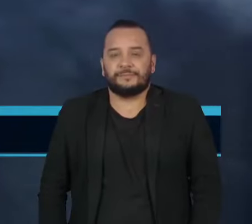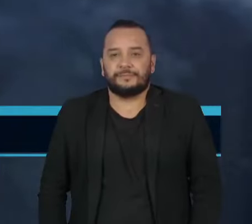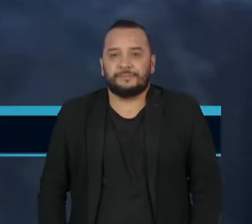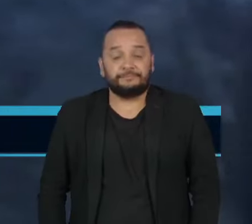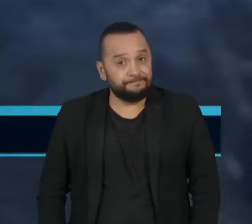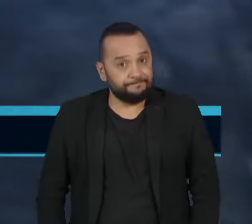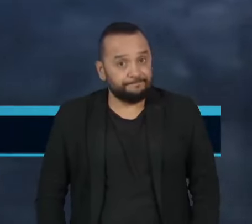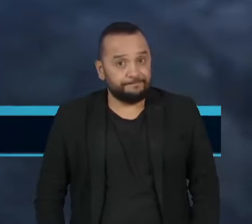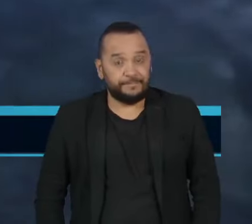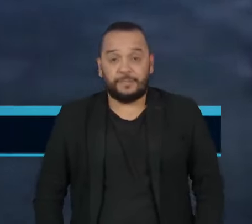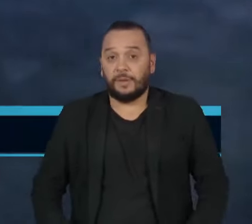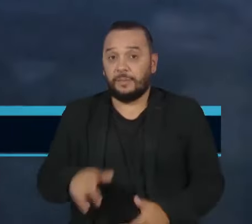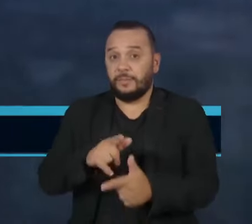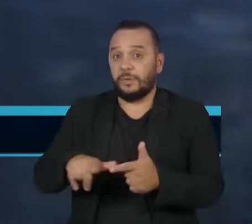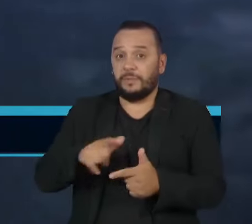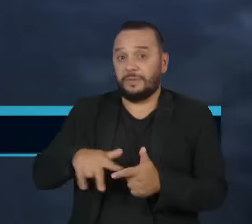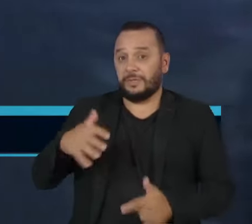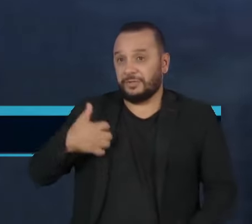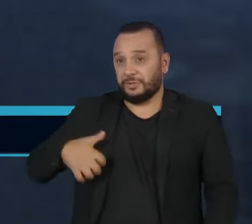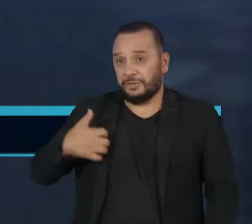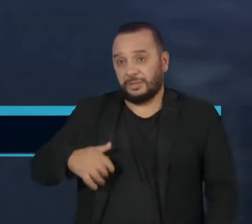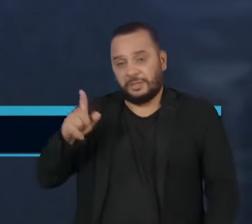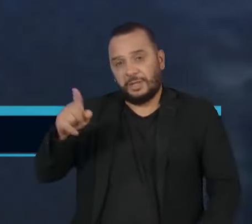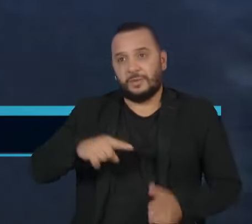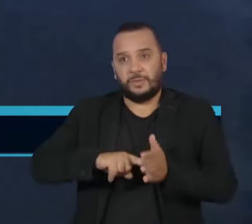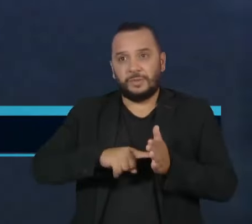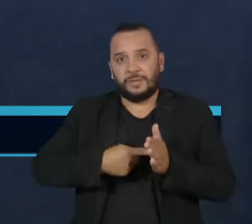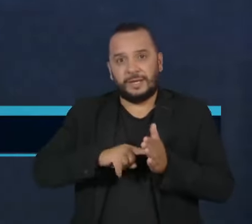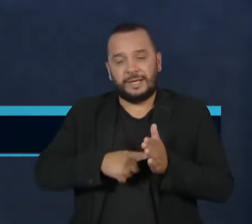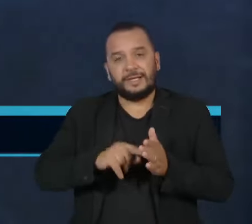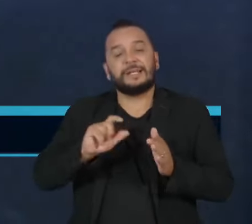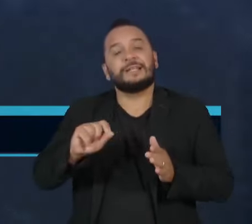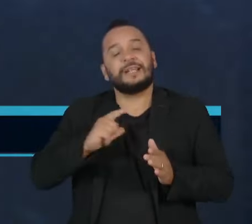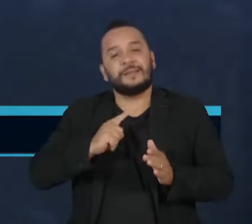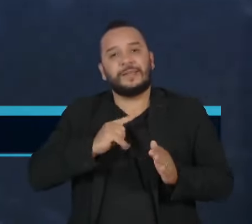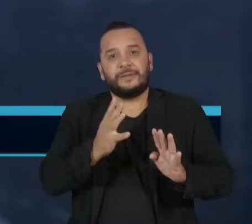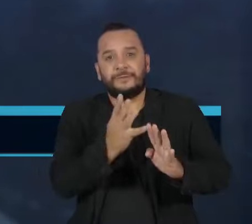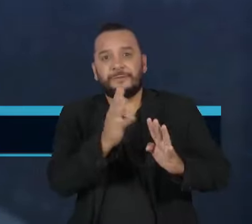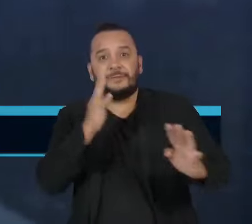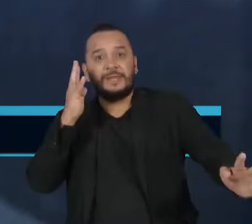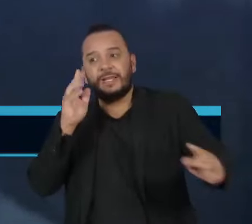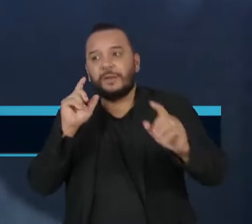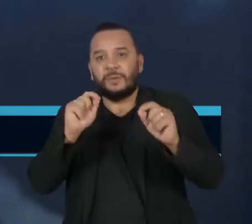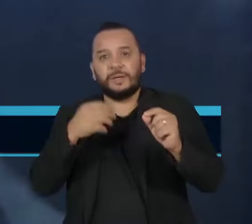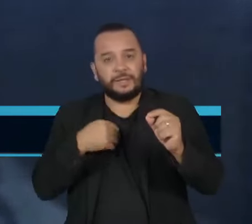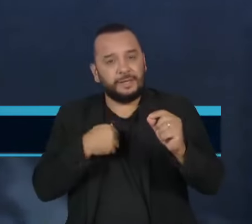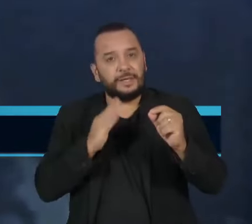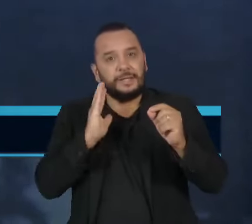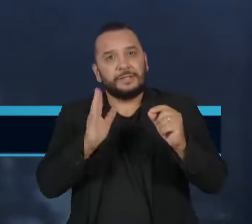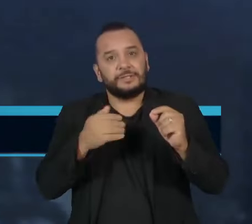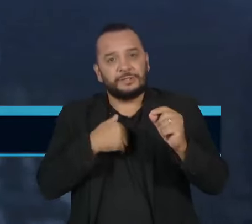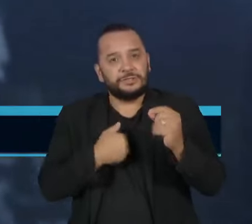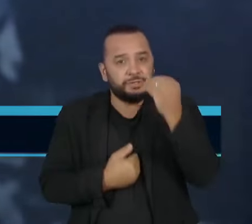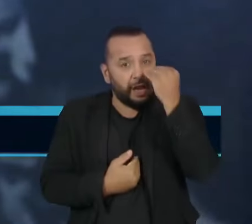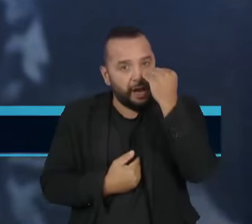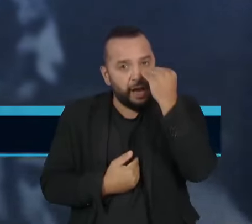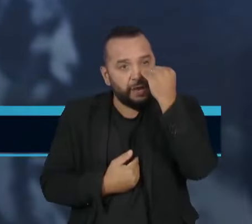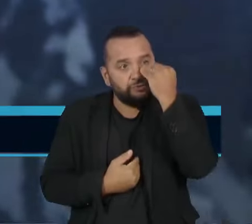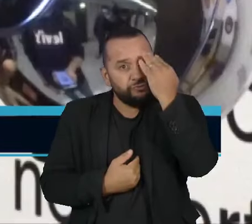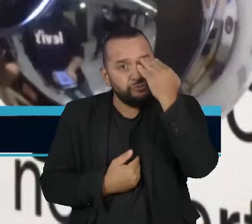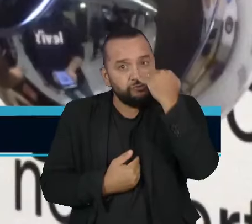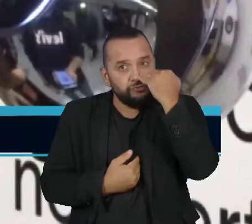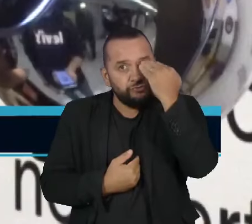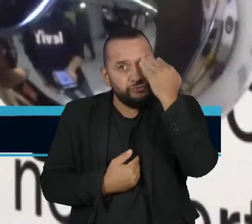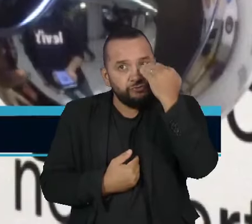um retrato da crise Argentina em Buenos Aires a filas para escanear a Iris e receber criptomoedas em